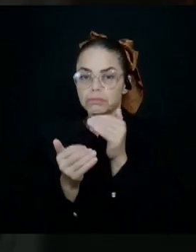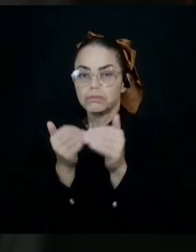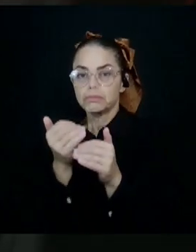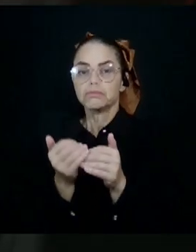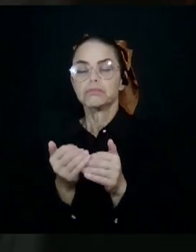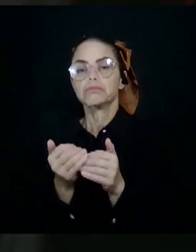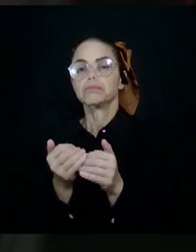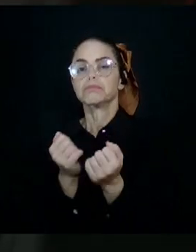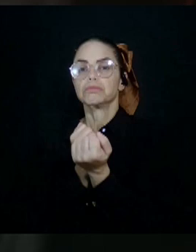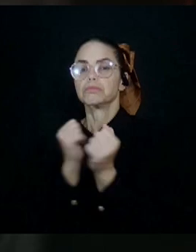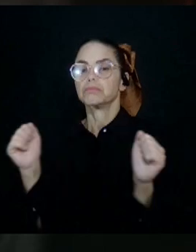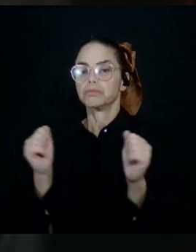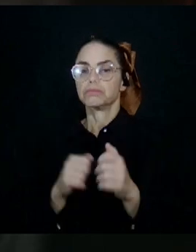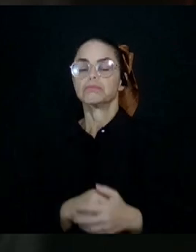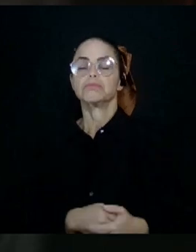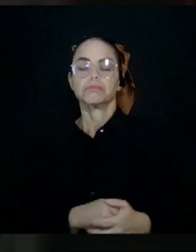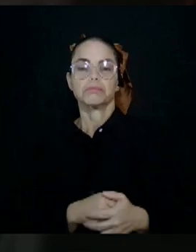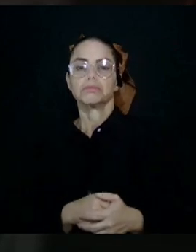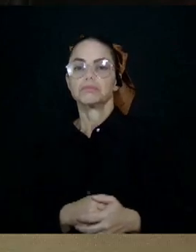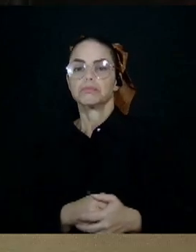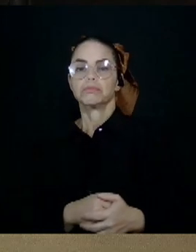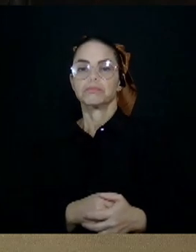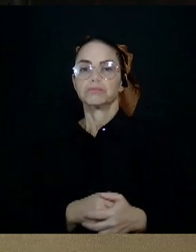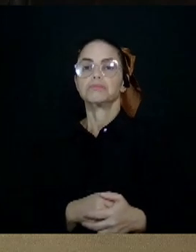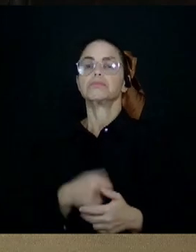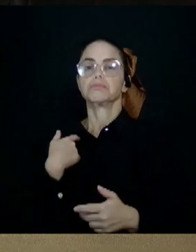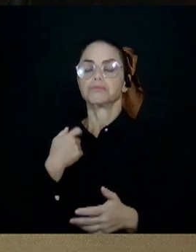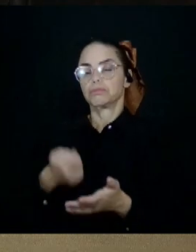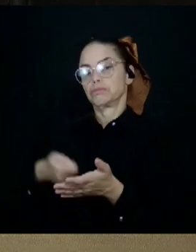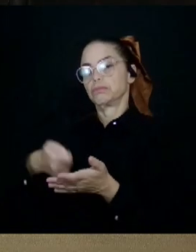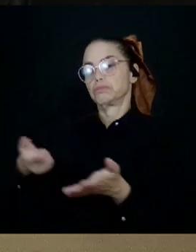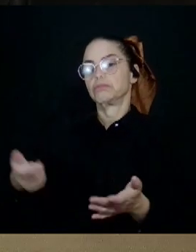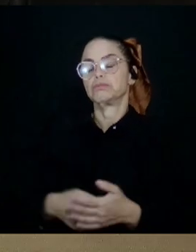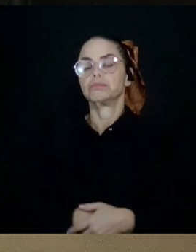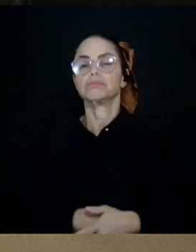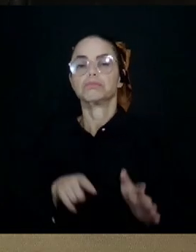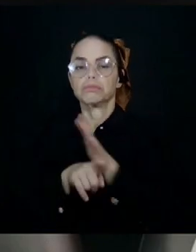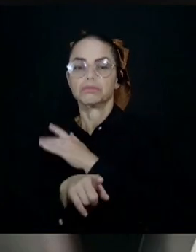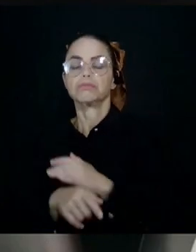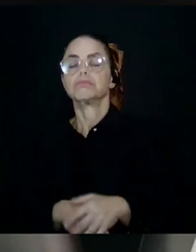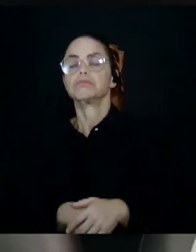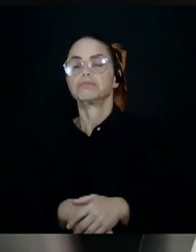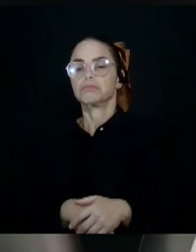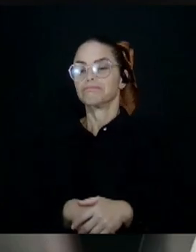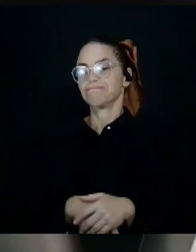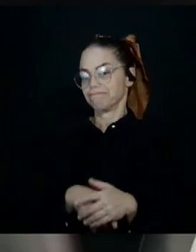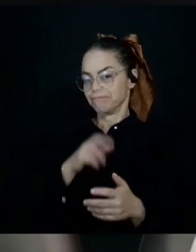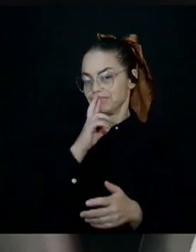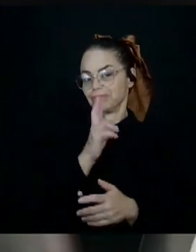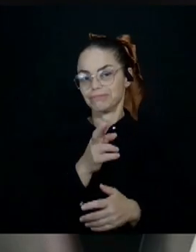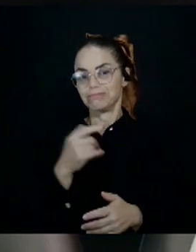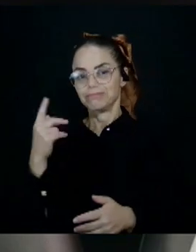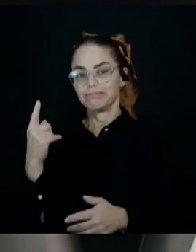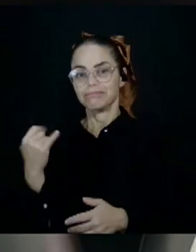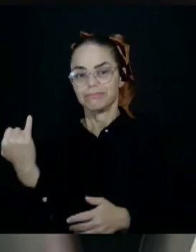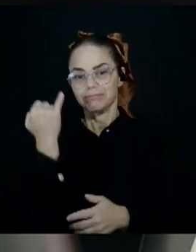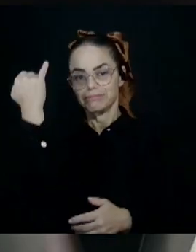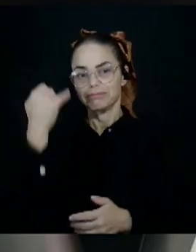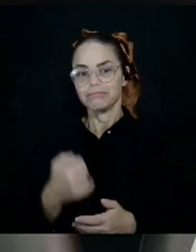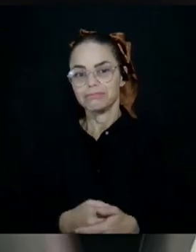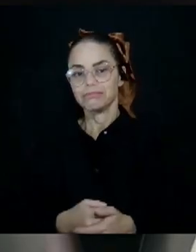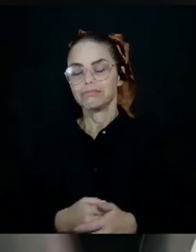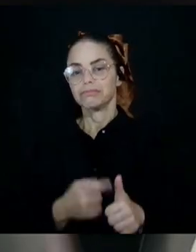desses rótulos que são nos impostos? Eu acho que a sua pergunta já trouxe algo muito essencial, que é, primeiro,